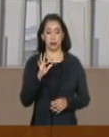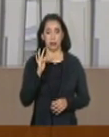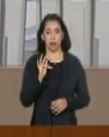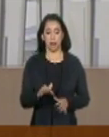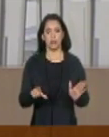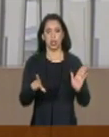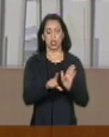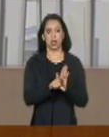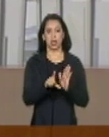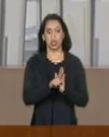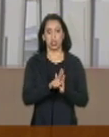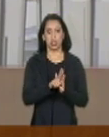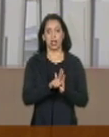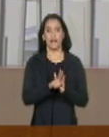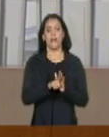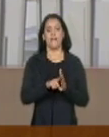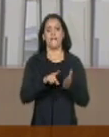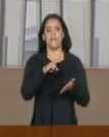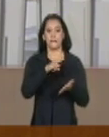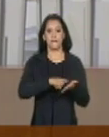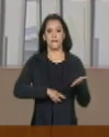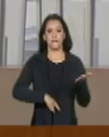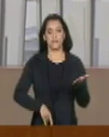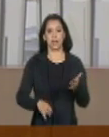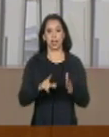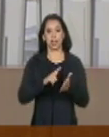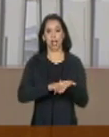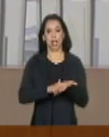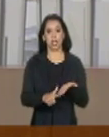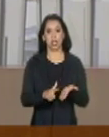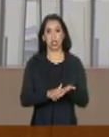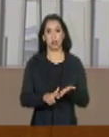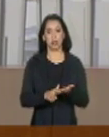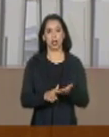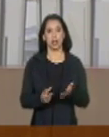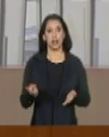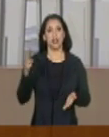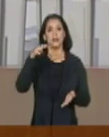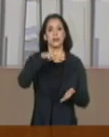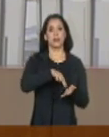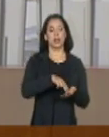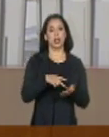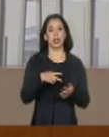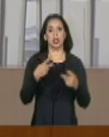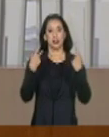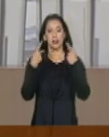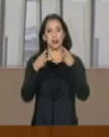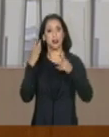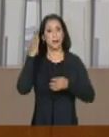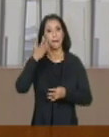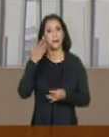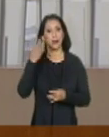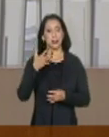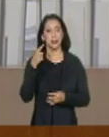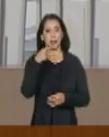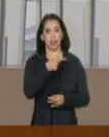do ficha limpa. Quando vamos fazer palestra no exterior, o Clean Record Law, a